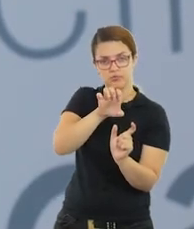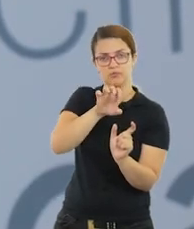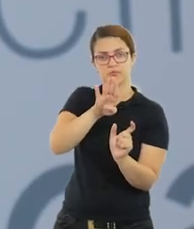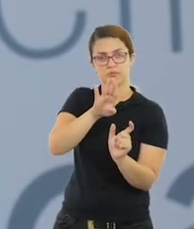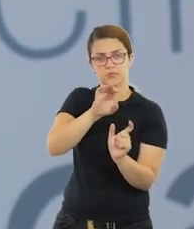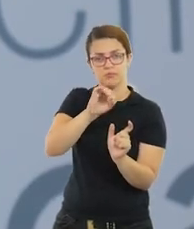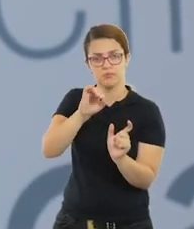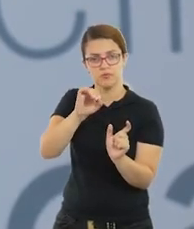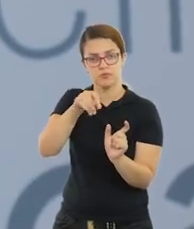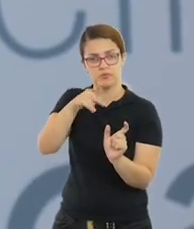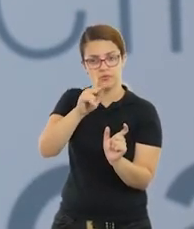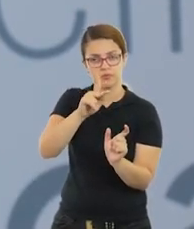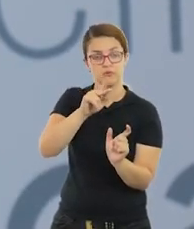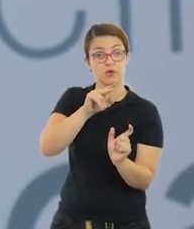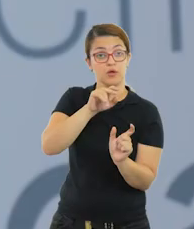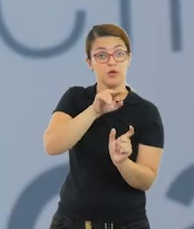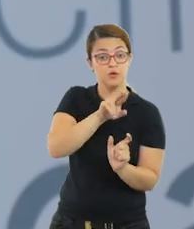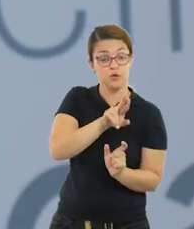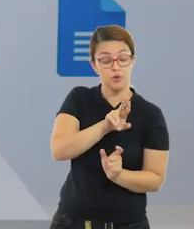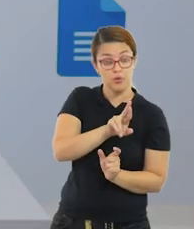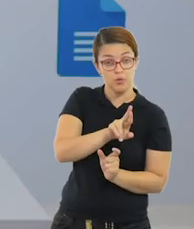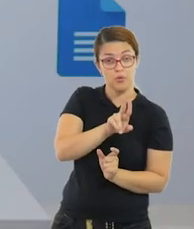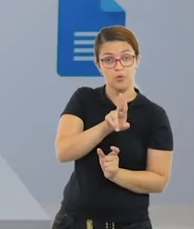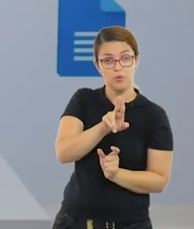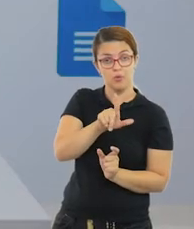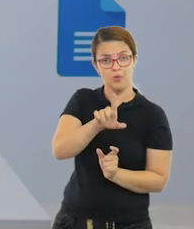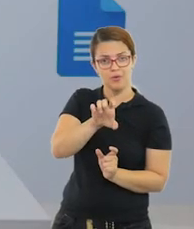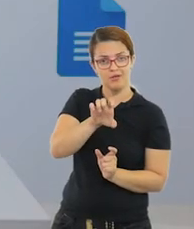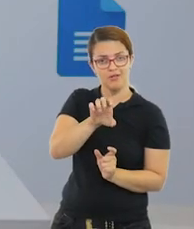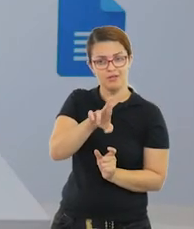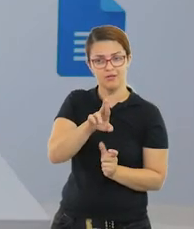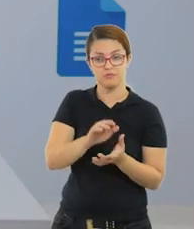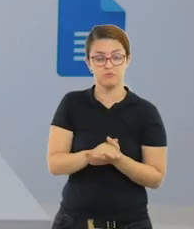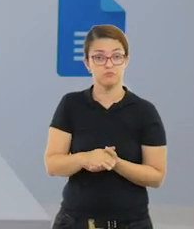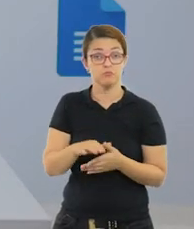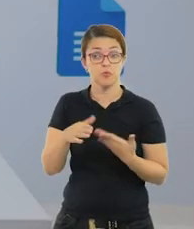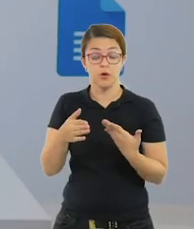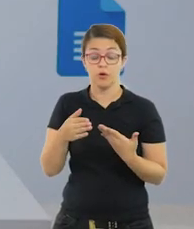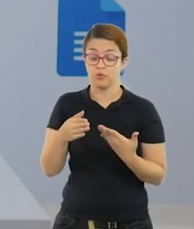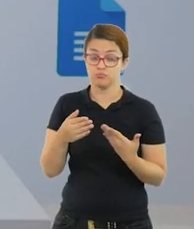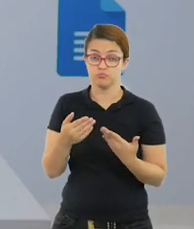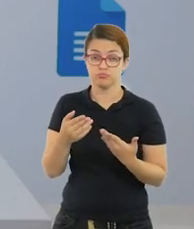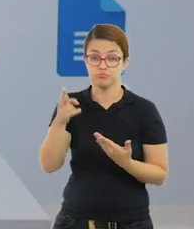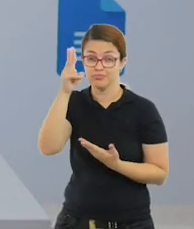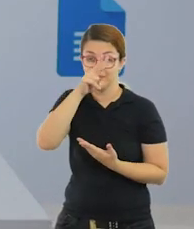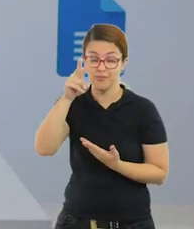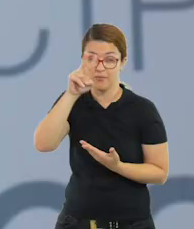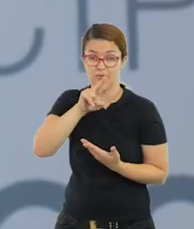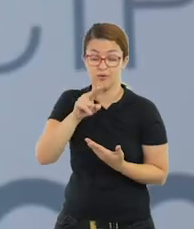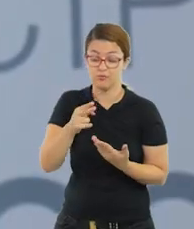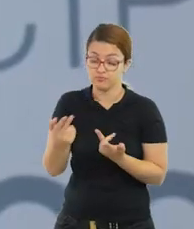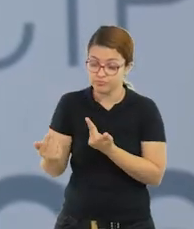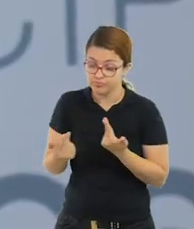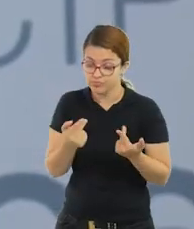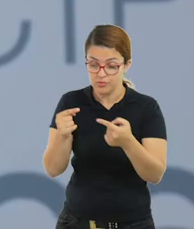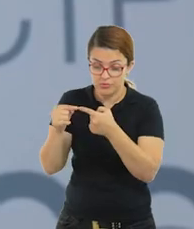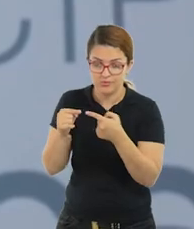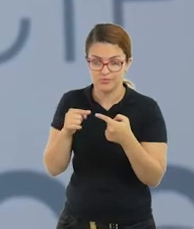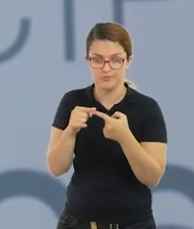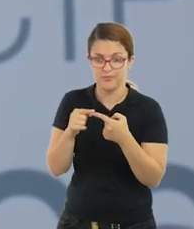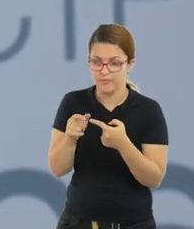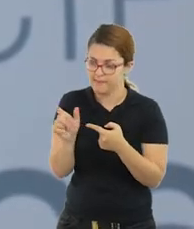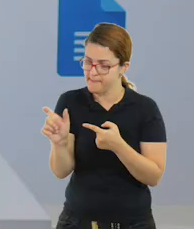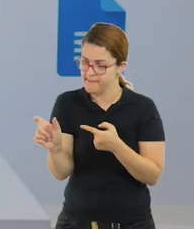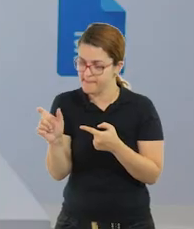Notebook. E ruler. Qual é o jogo da memória, então? Tentar achar a imagem com a